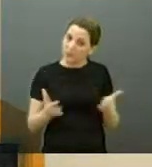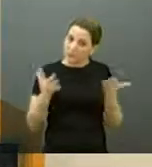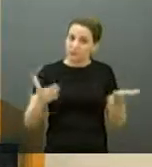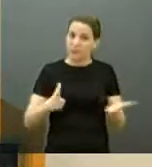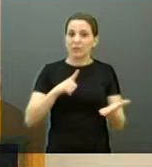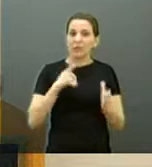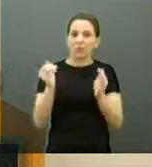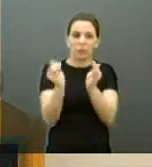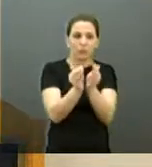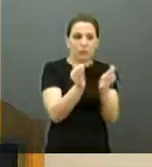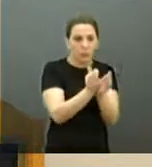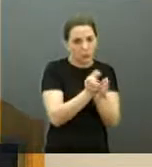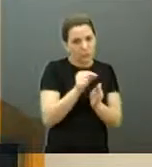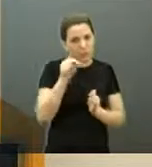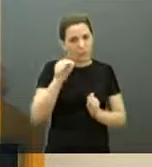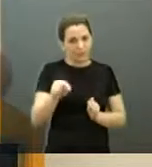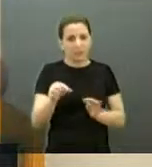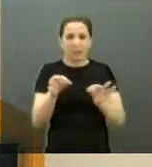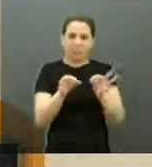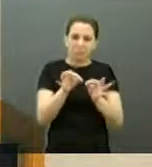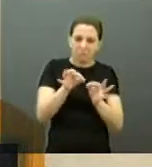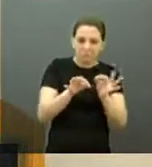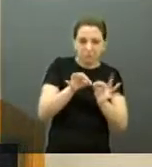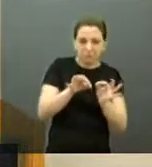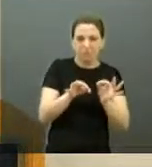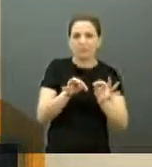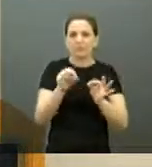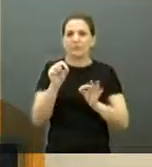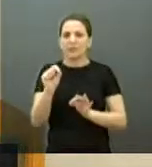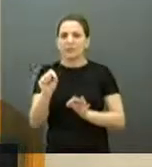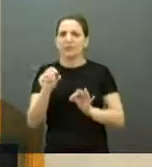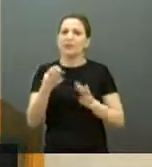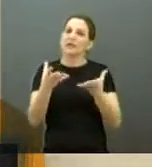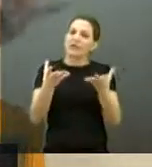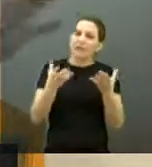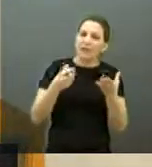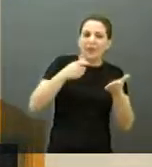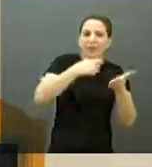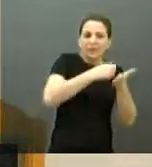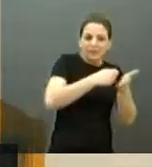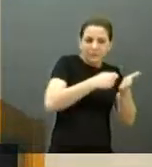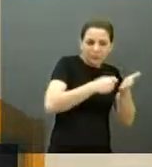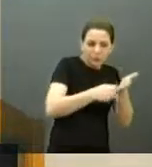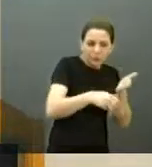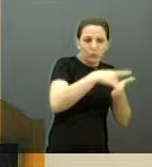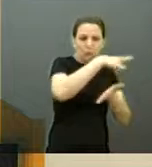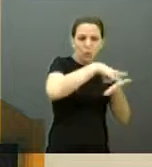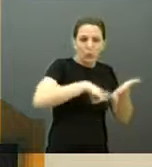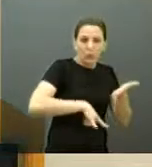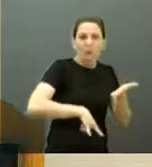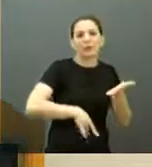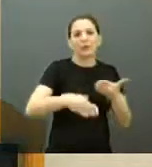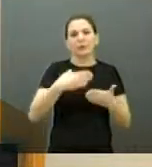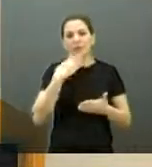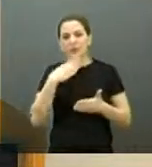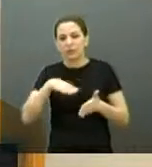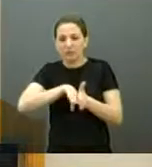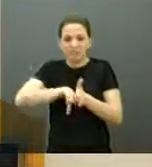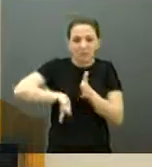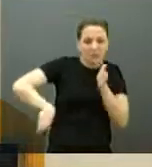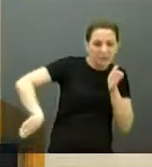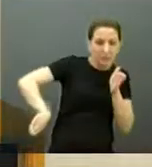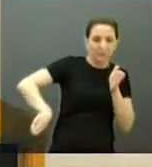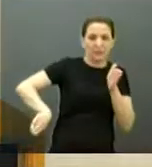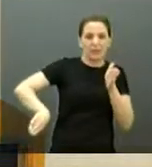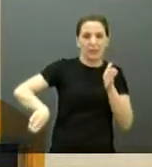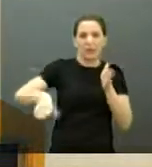alguns grupos aqui da cidade, organizados, que estão querendo coletar assinatura para pedir o impeachment do prefeito. Eu não sei se o